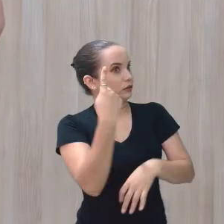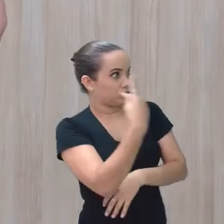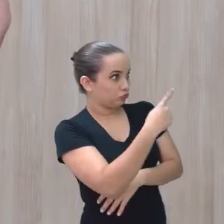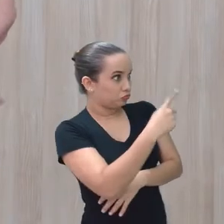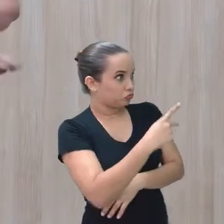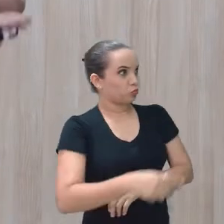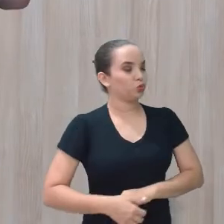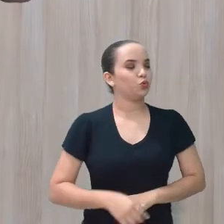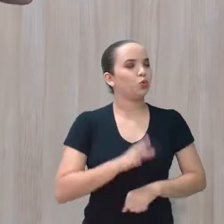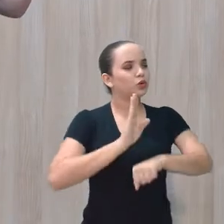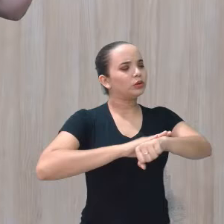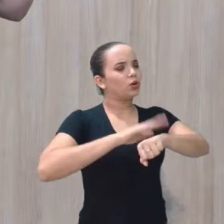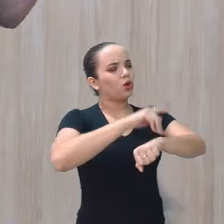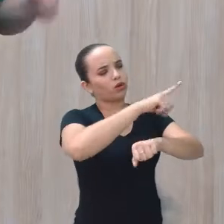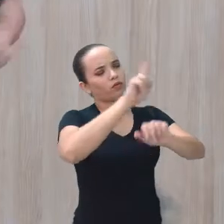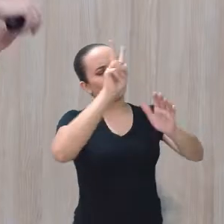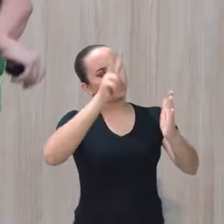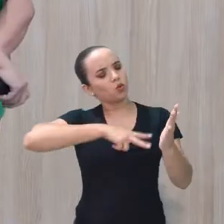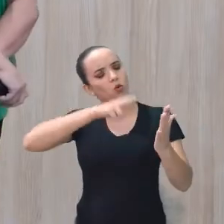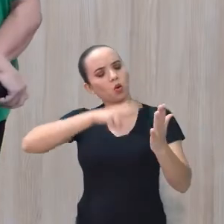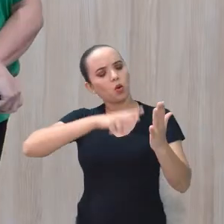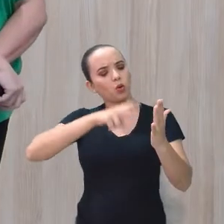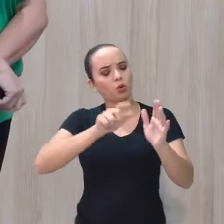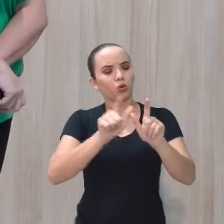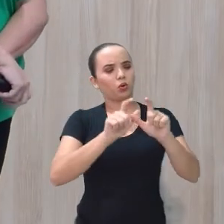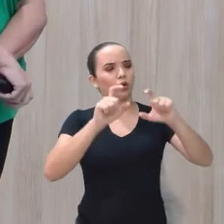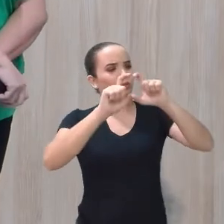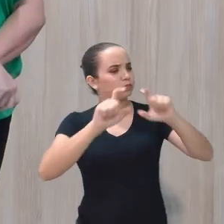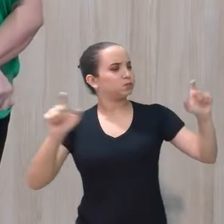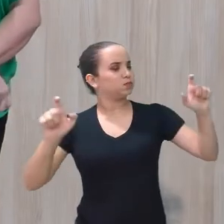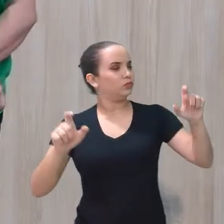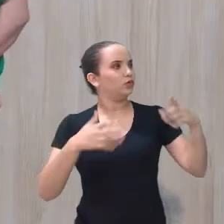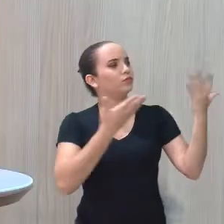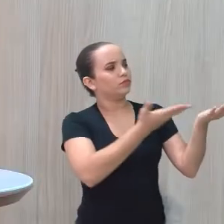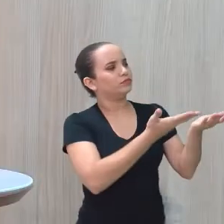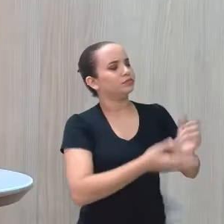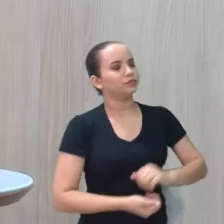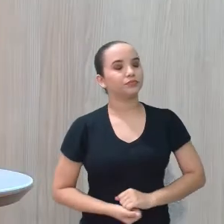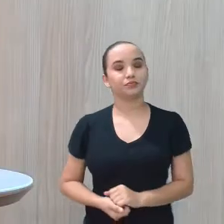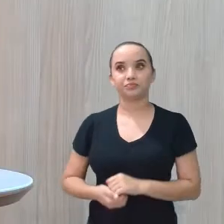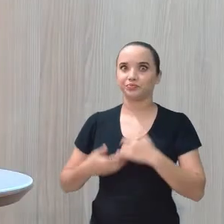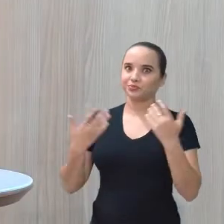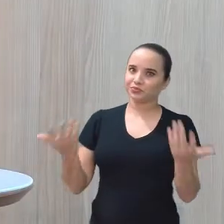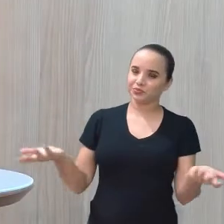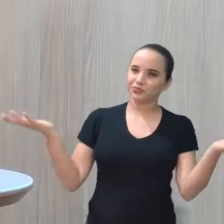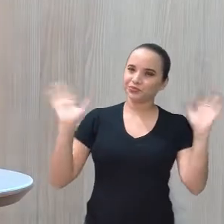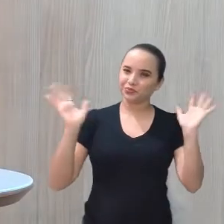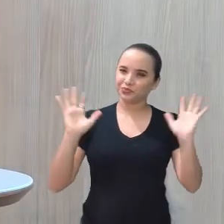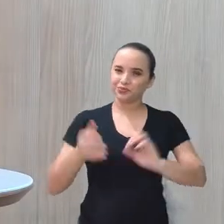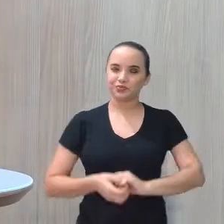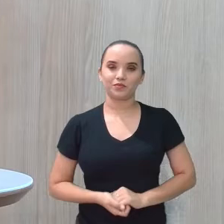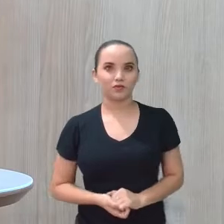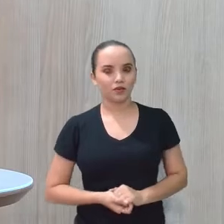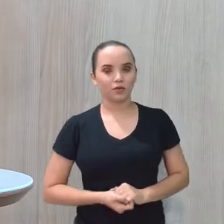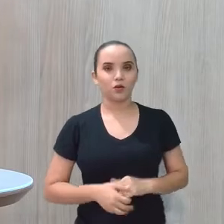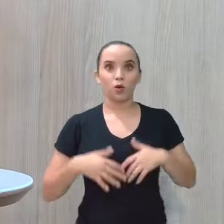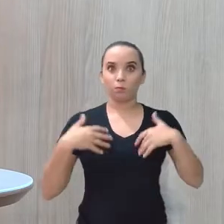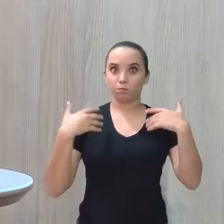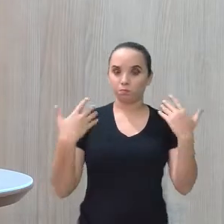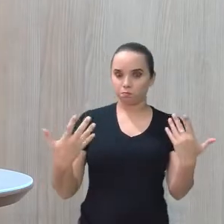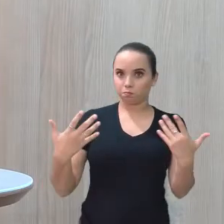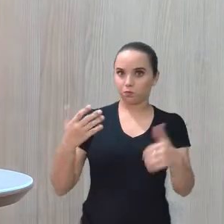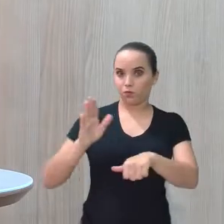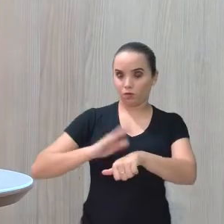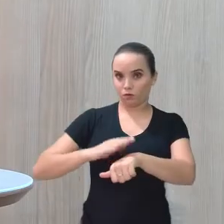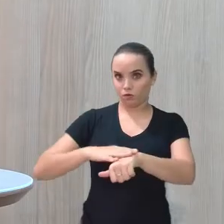quando você vê uma manchete ou de um livro? Fala aí. Oi, lindezas. Então, quando a